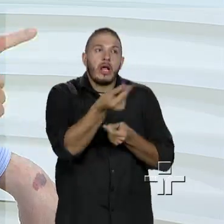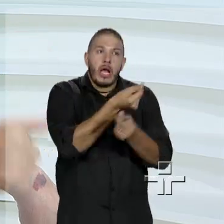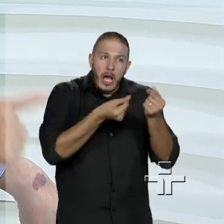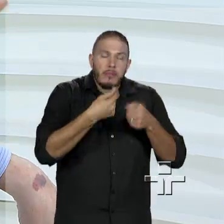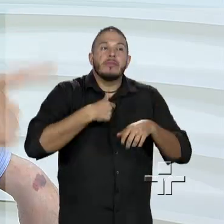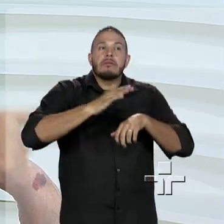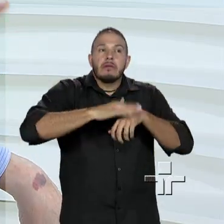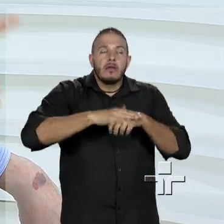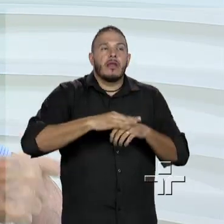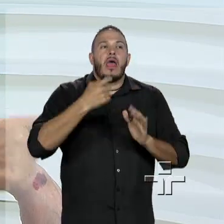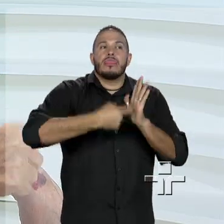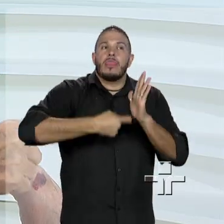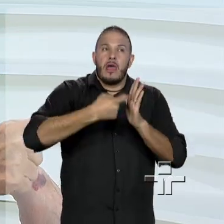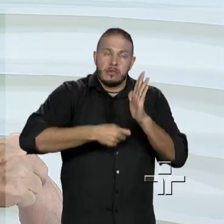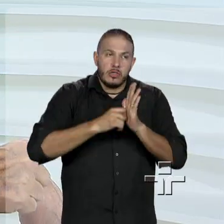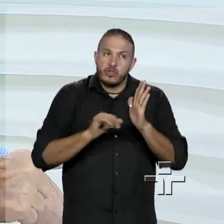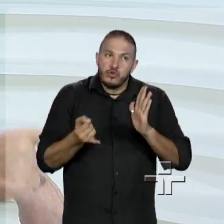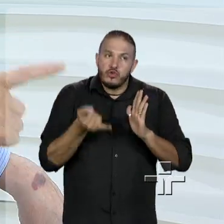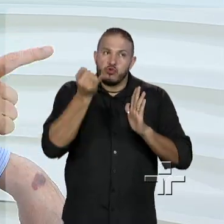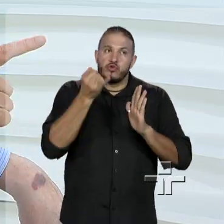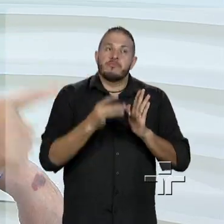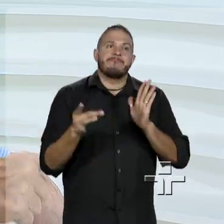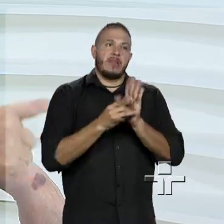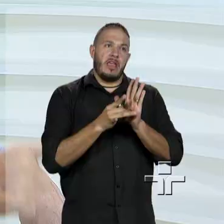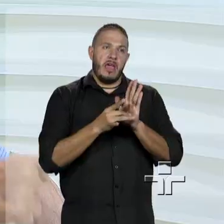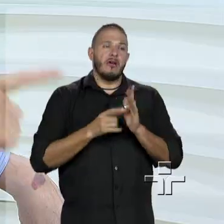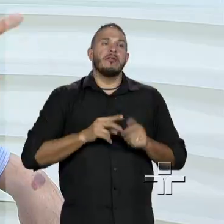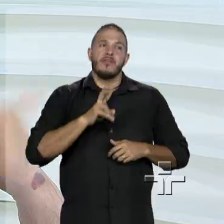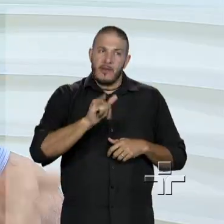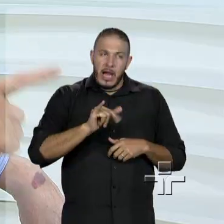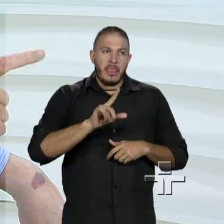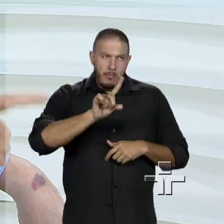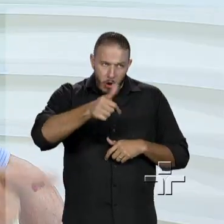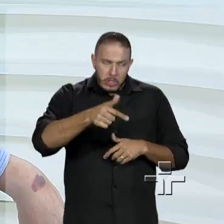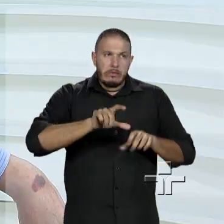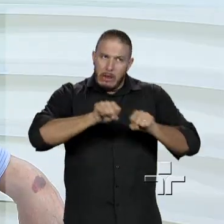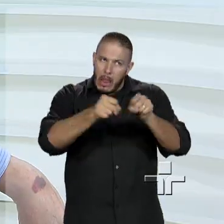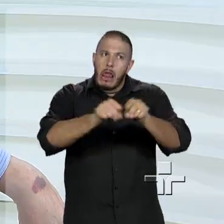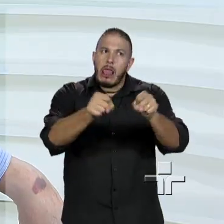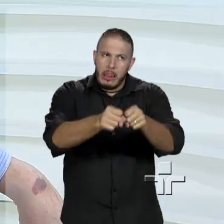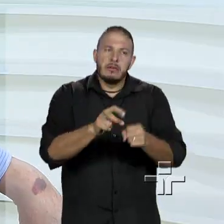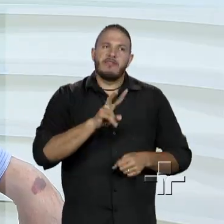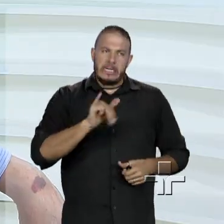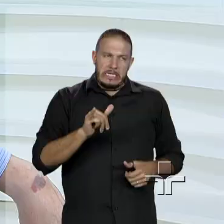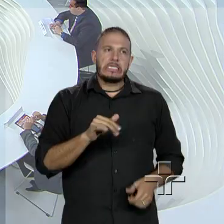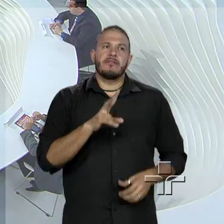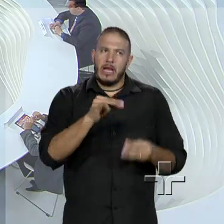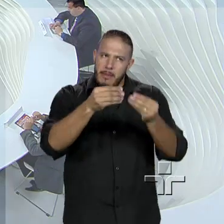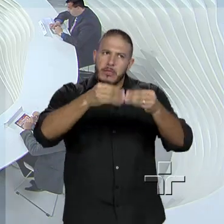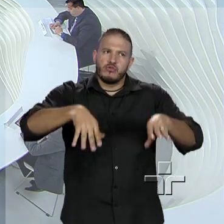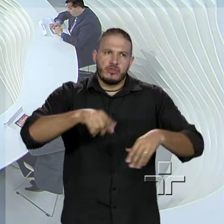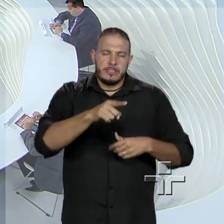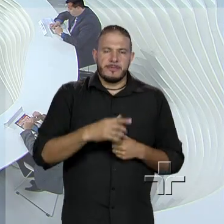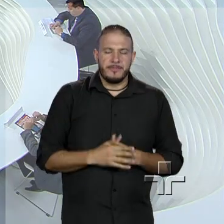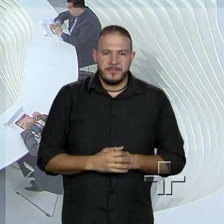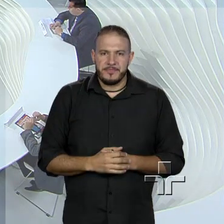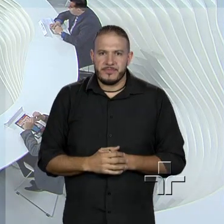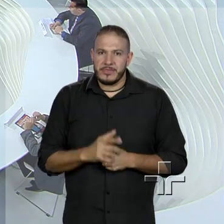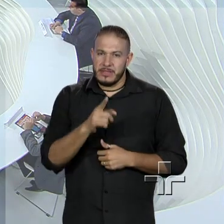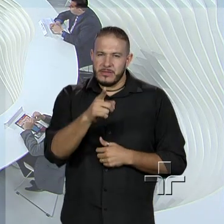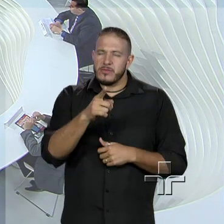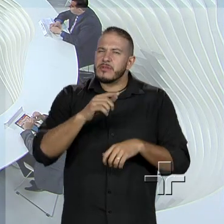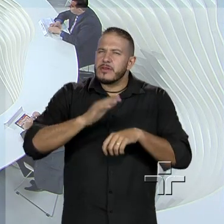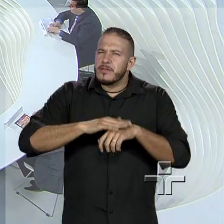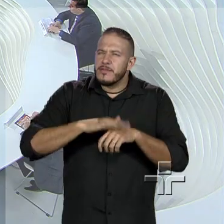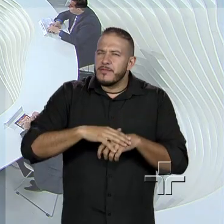pela taxa de juro real e vai produzir estragos imensos. Isso, o senhor está